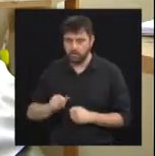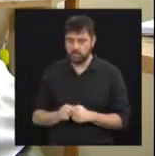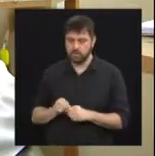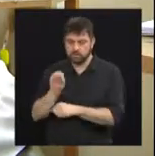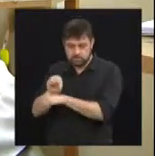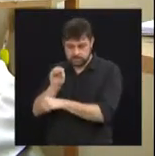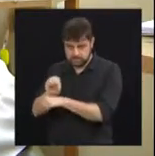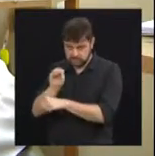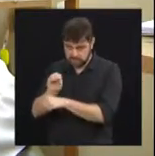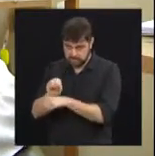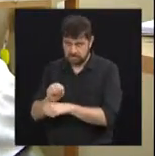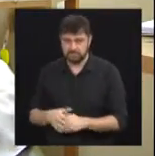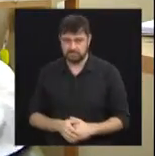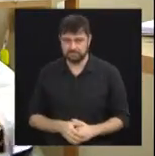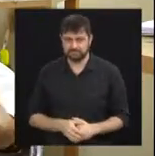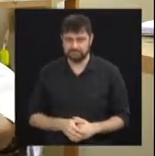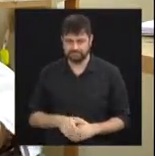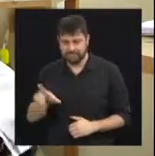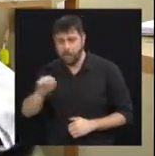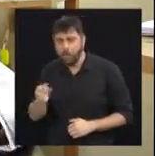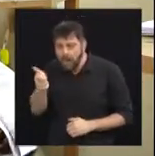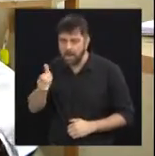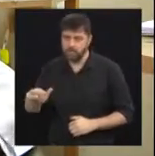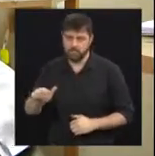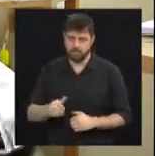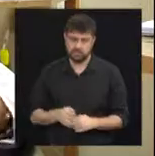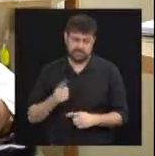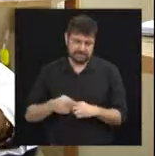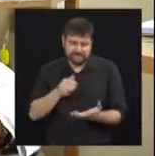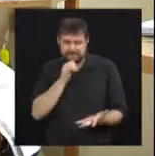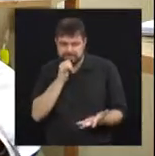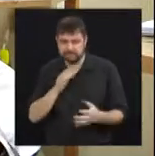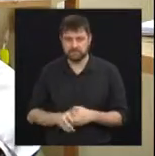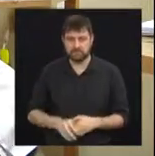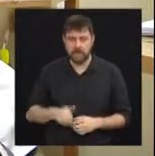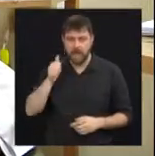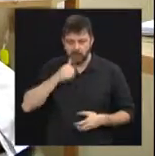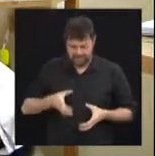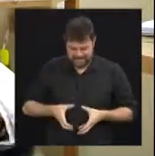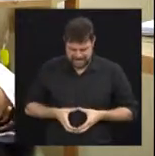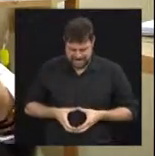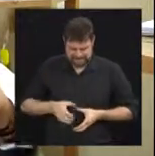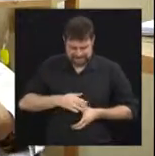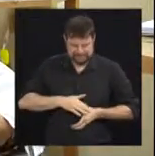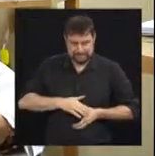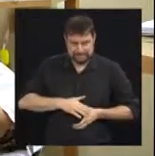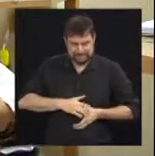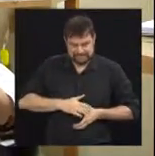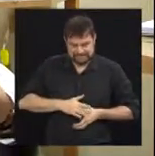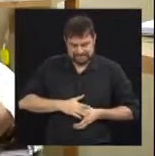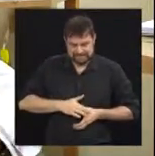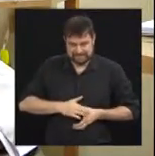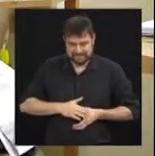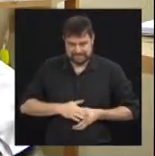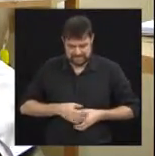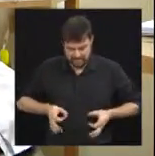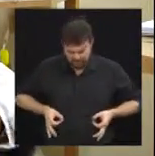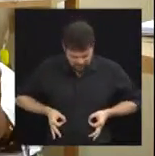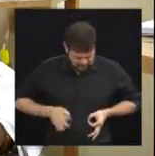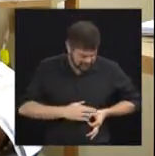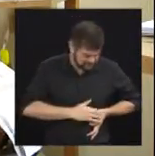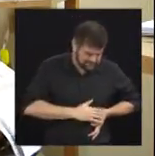reprodução humana. Por exemplo, numa situação em que a mulher apresenta um quadro de endometriose, com acometimento importante de